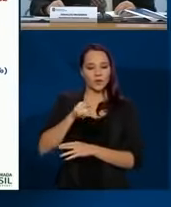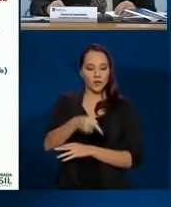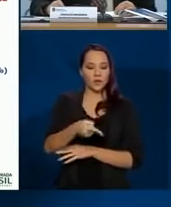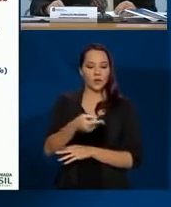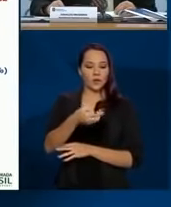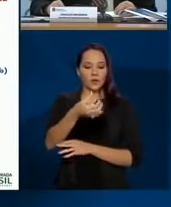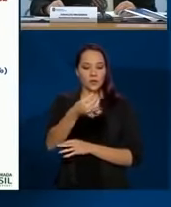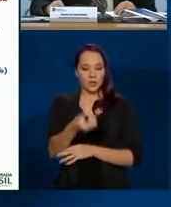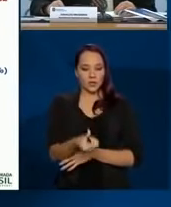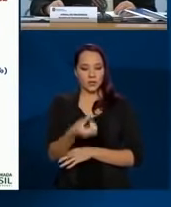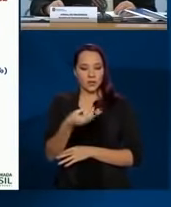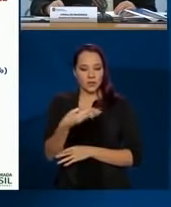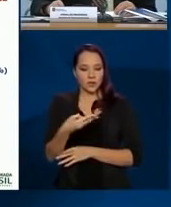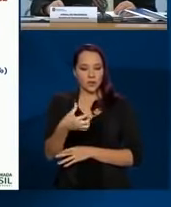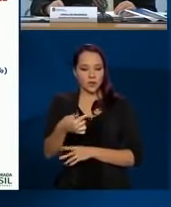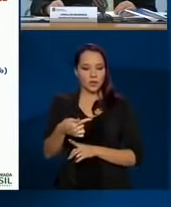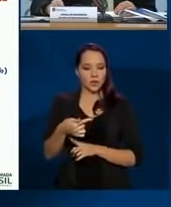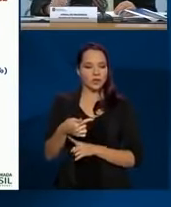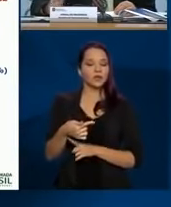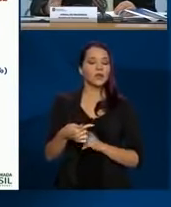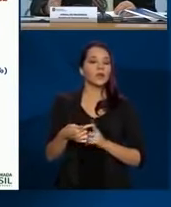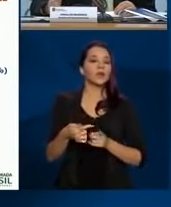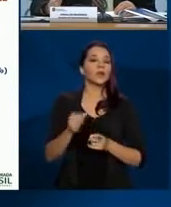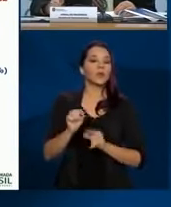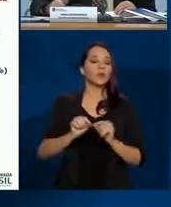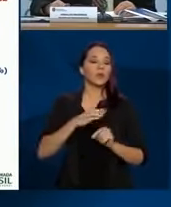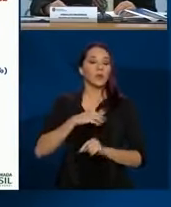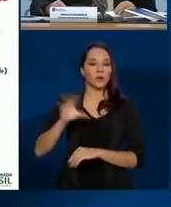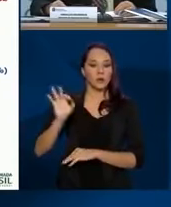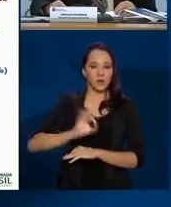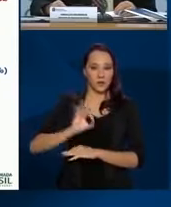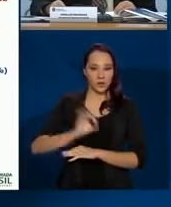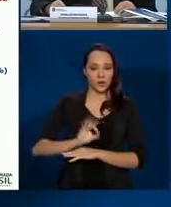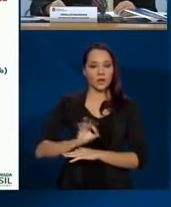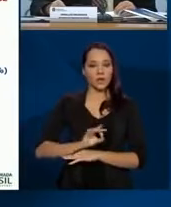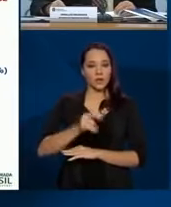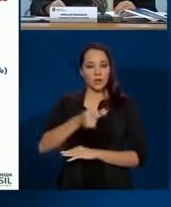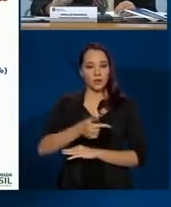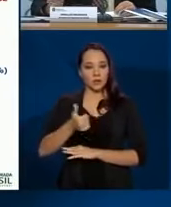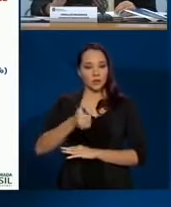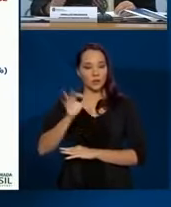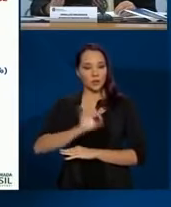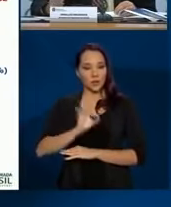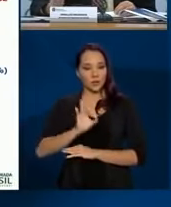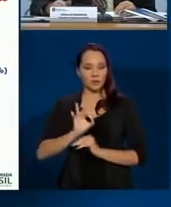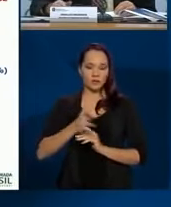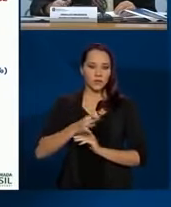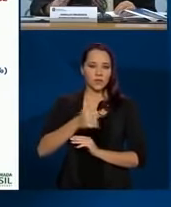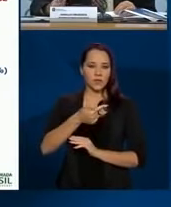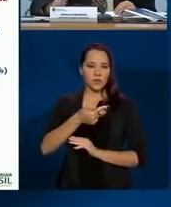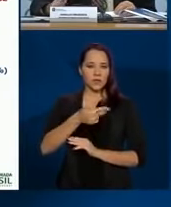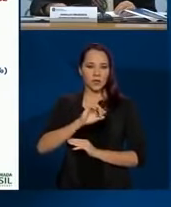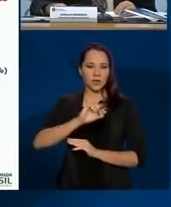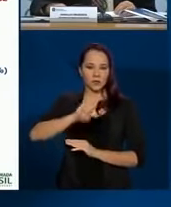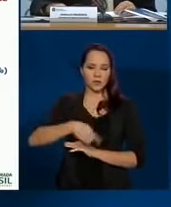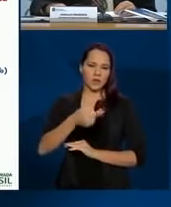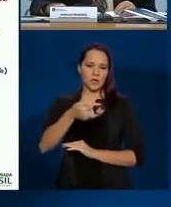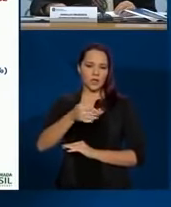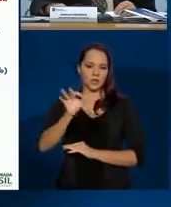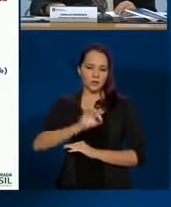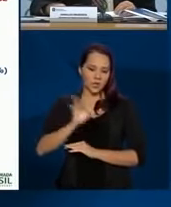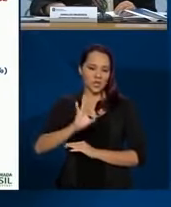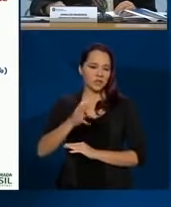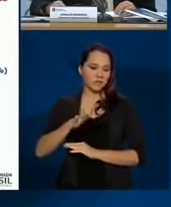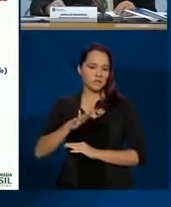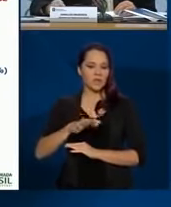2.020.637, perfazendo, portanto, uma percentagem de 71%, 70,7%,